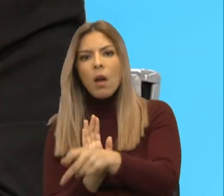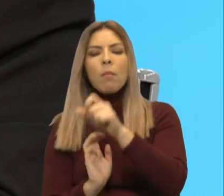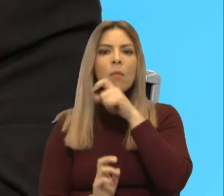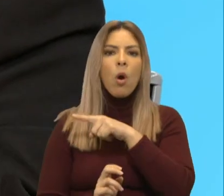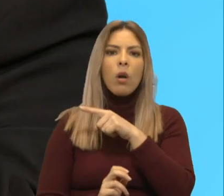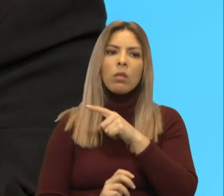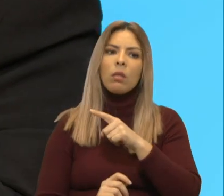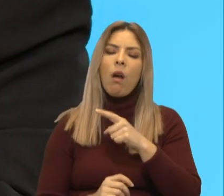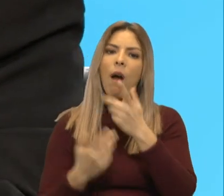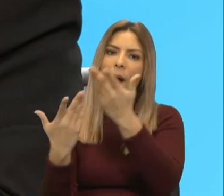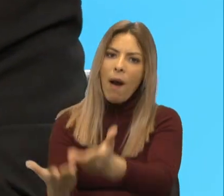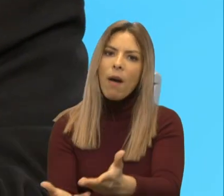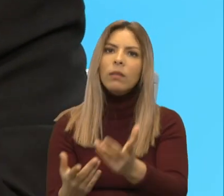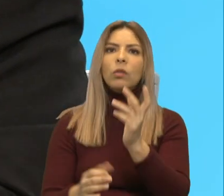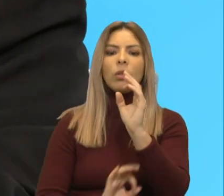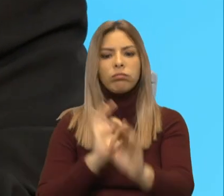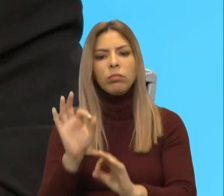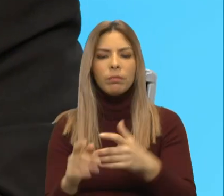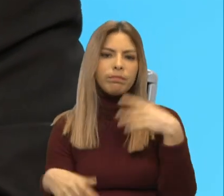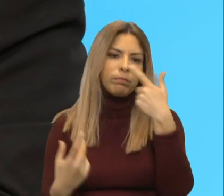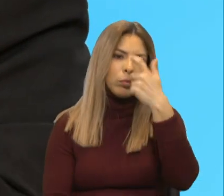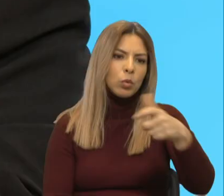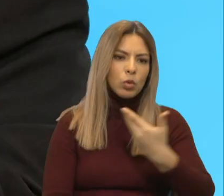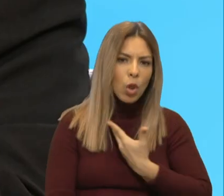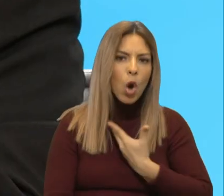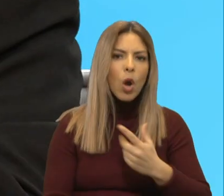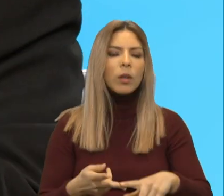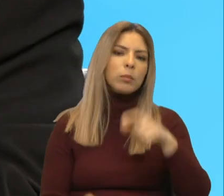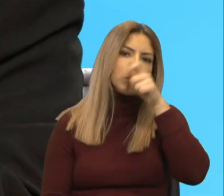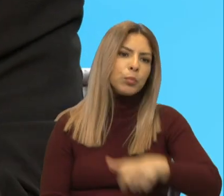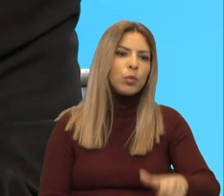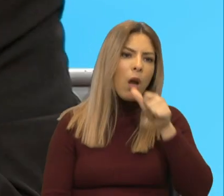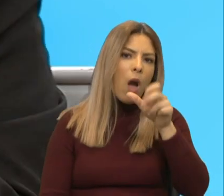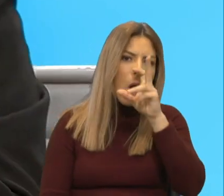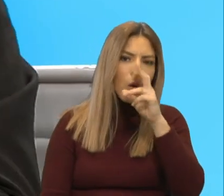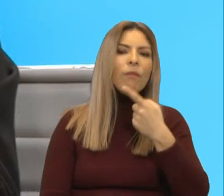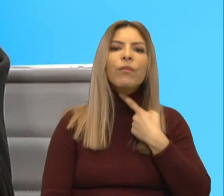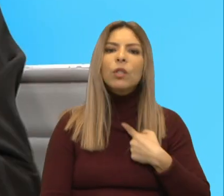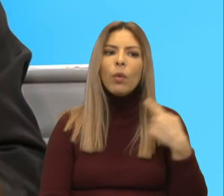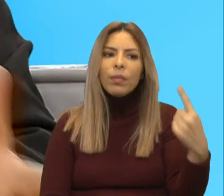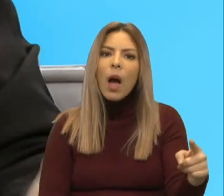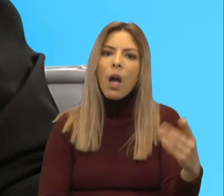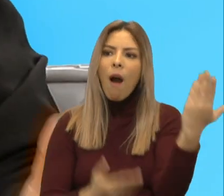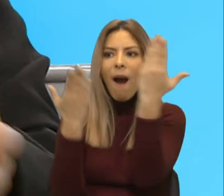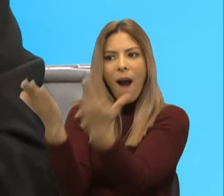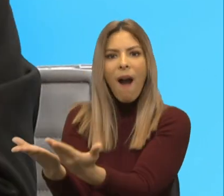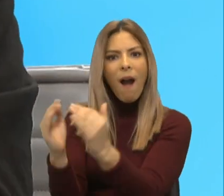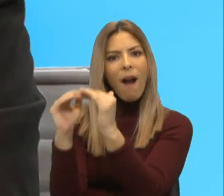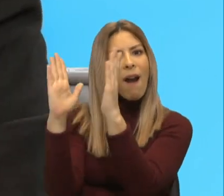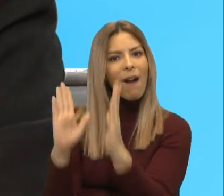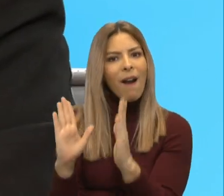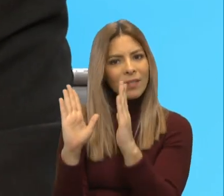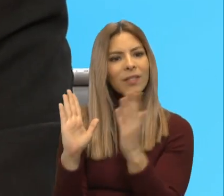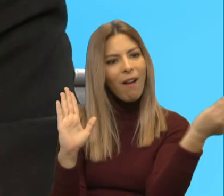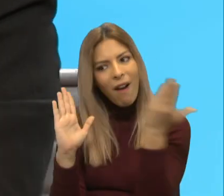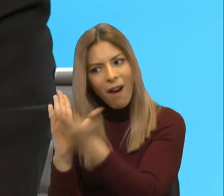comunidades terapêuticas para a reabilitação de jovens, da droga, do álcool, que em Moçambique não havia estruturas deste tipo para a